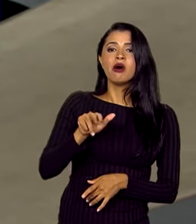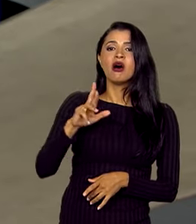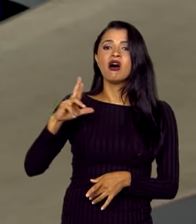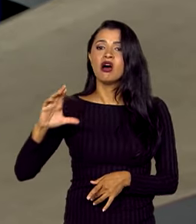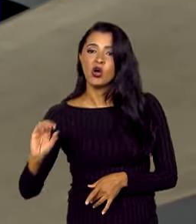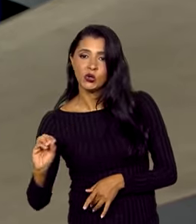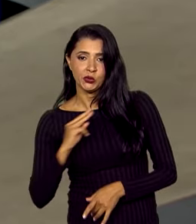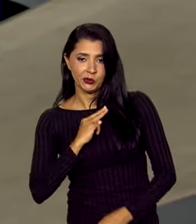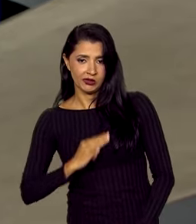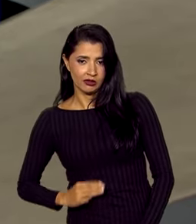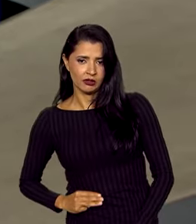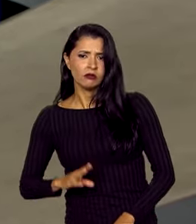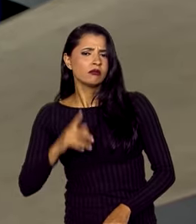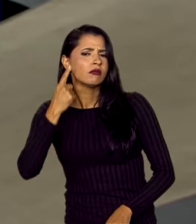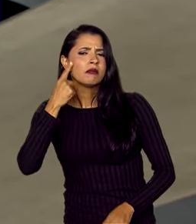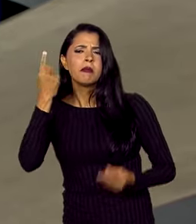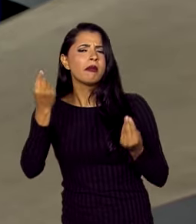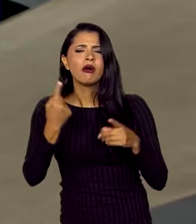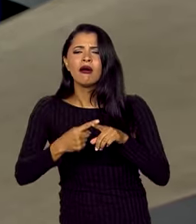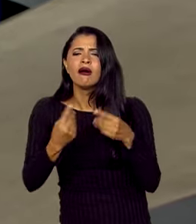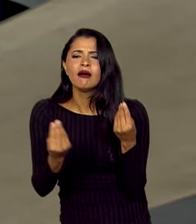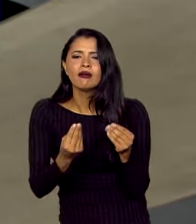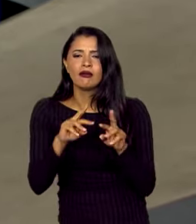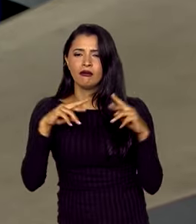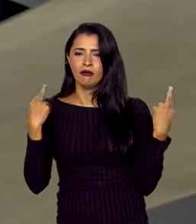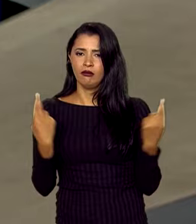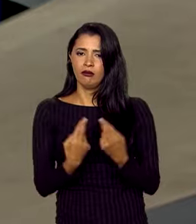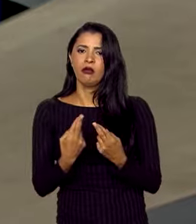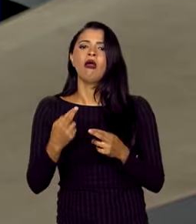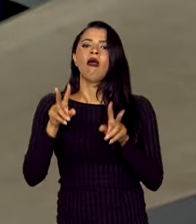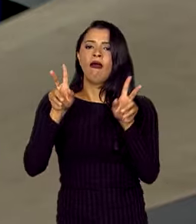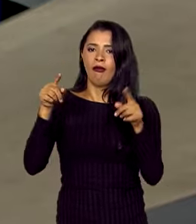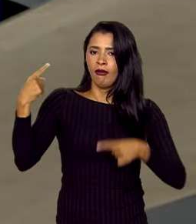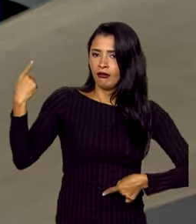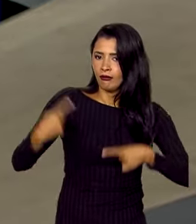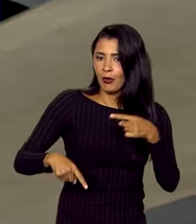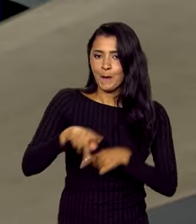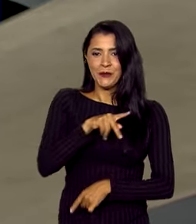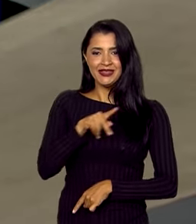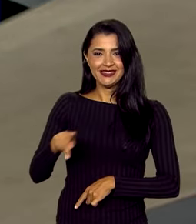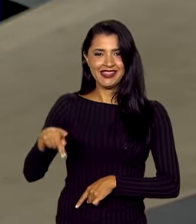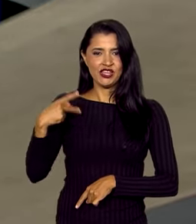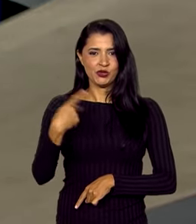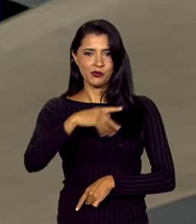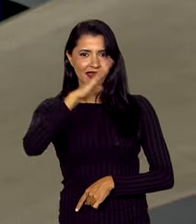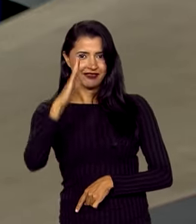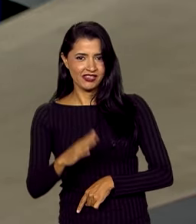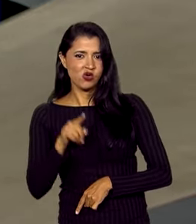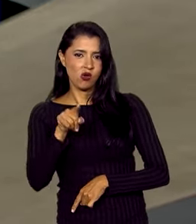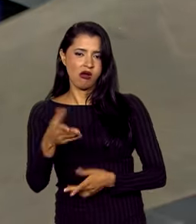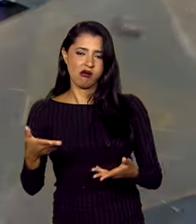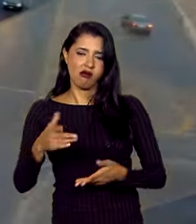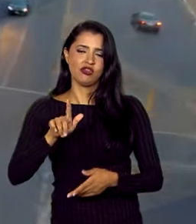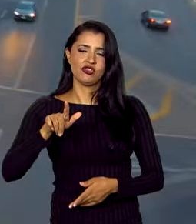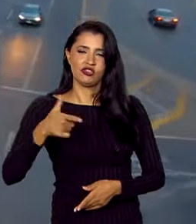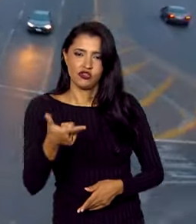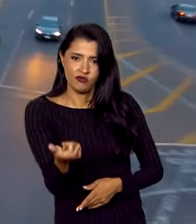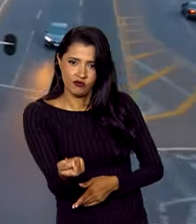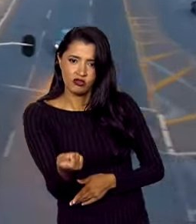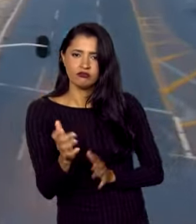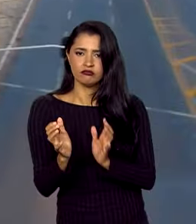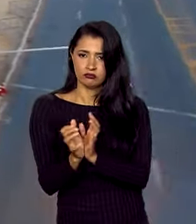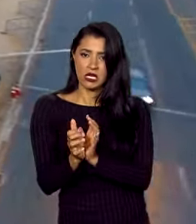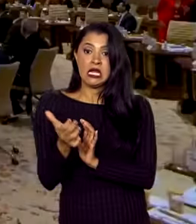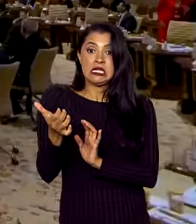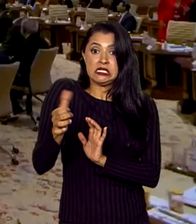E a ideia dessa reunião era tratar da presidência do Brasil no G20. O bloco reúne os chefes dos